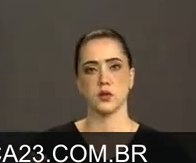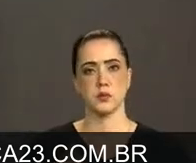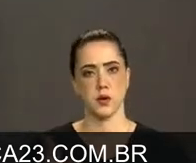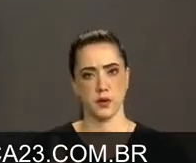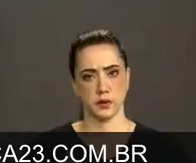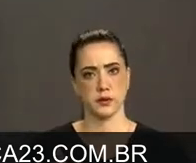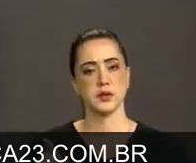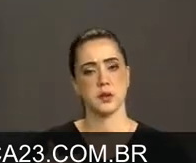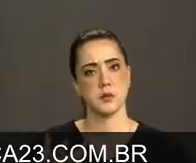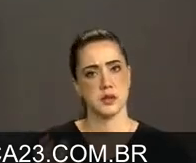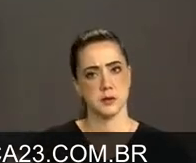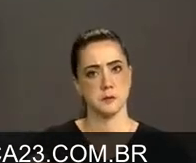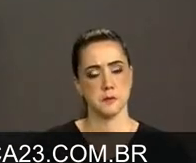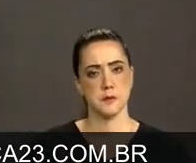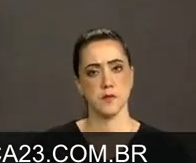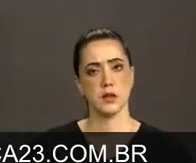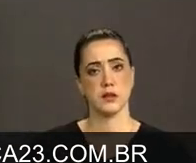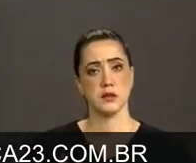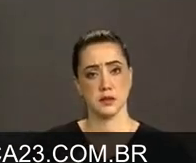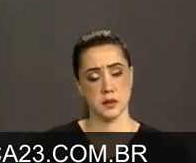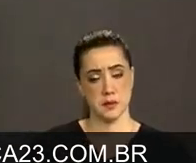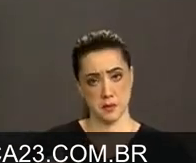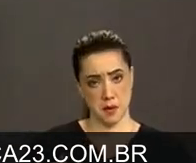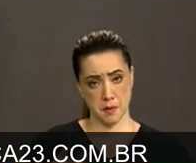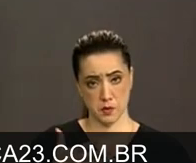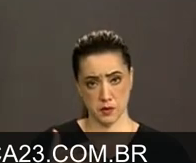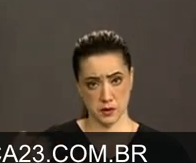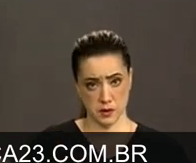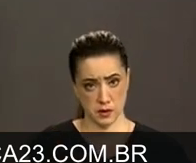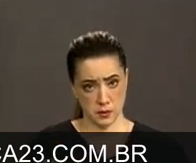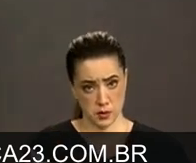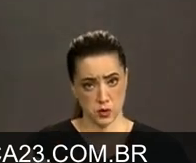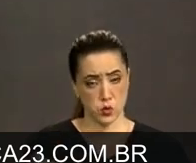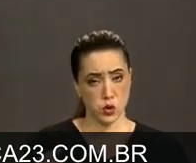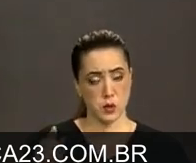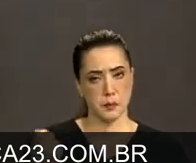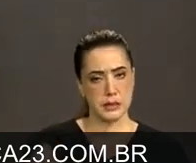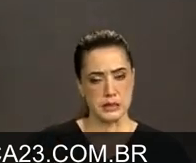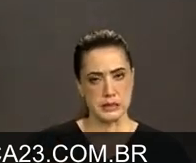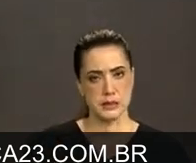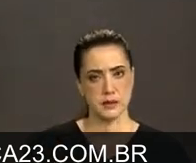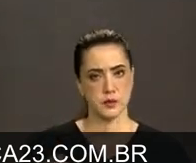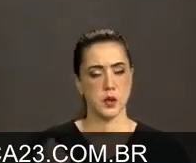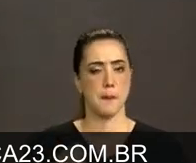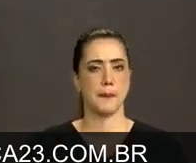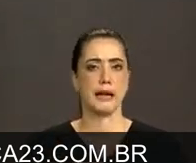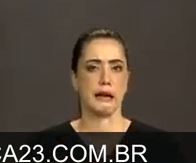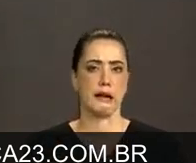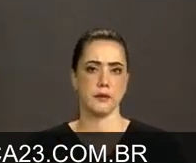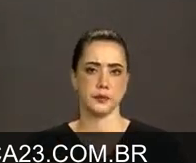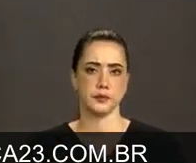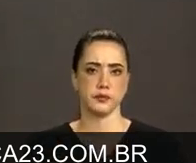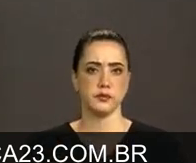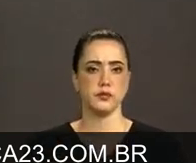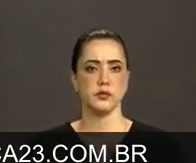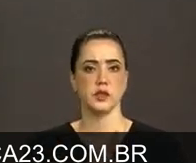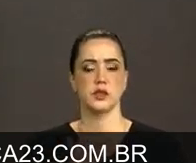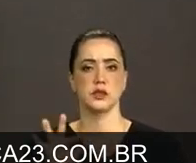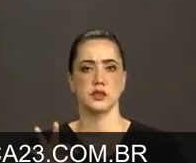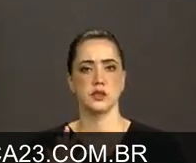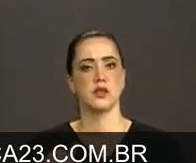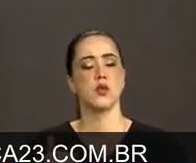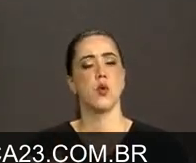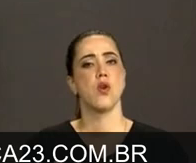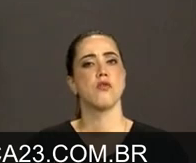148 mil reais que tem que você receber. Mas para você receber esse dinheiro tem que acertar uma pendência com a Receita. Eu